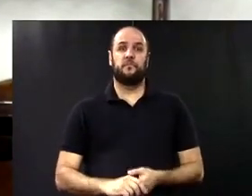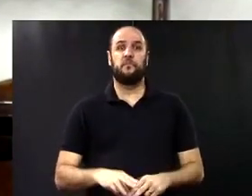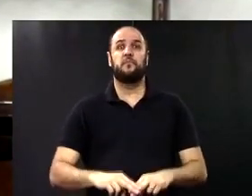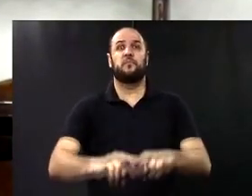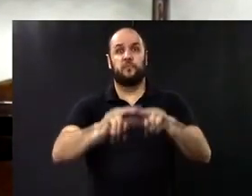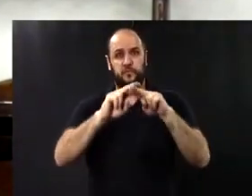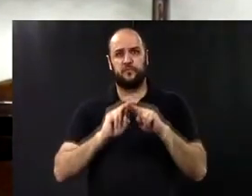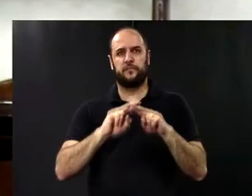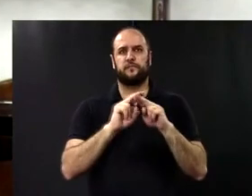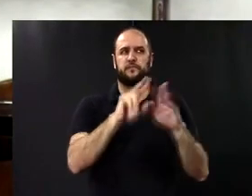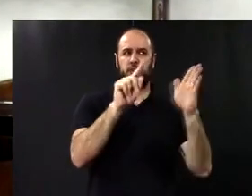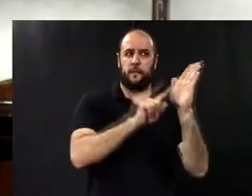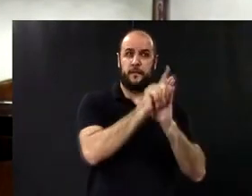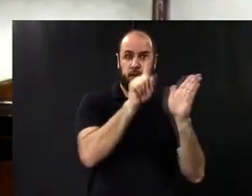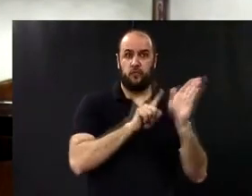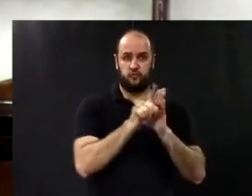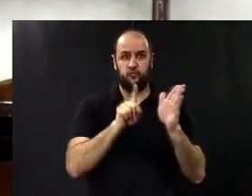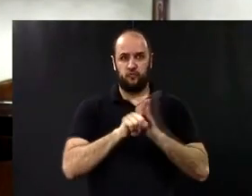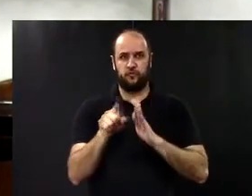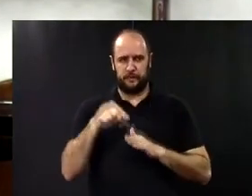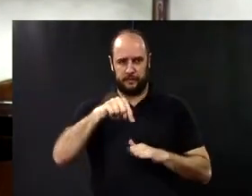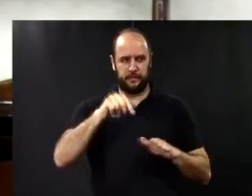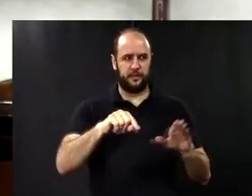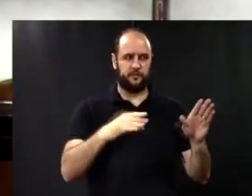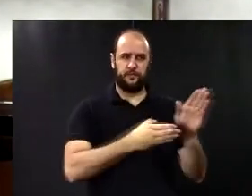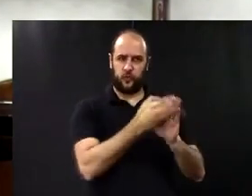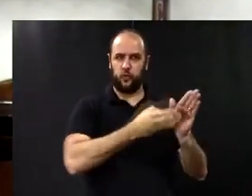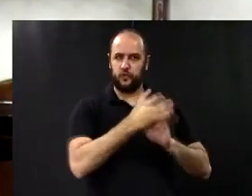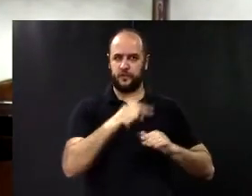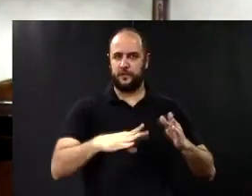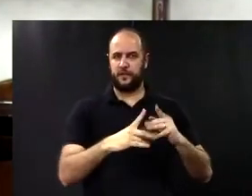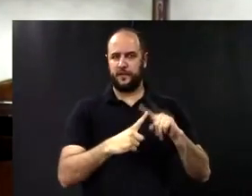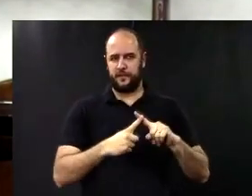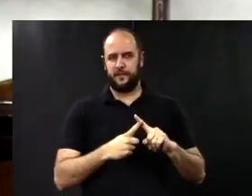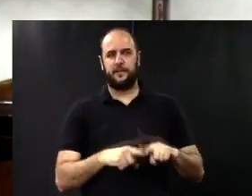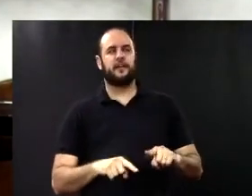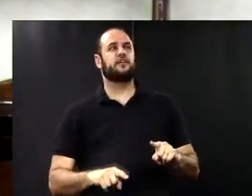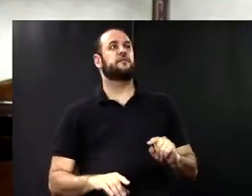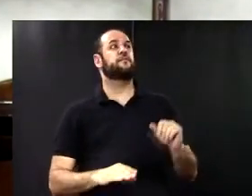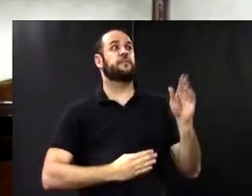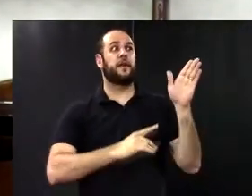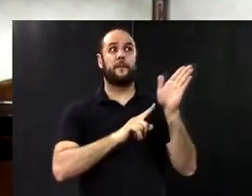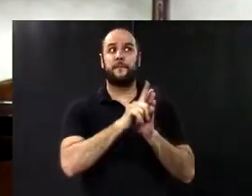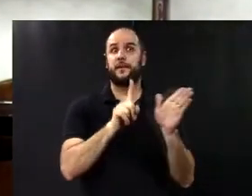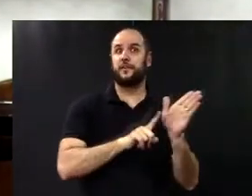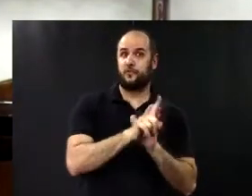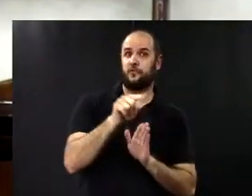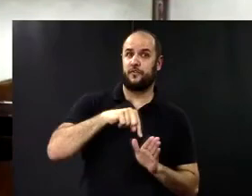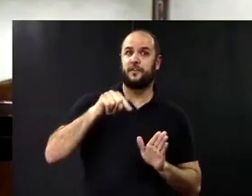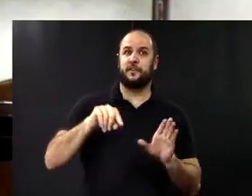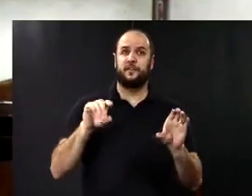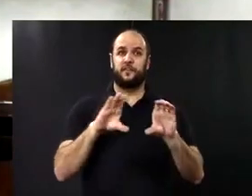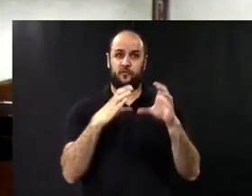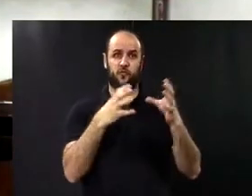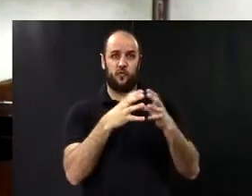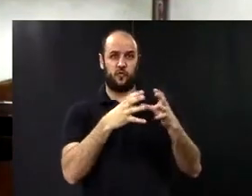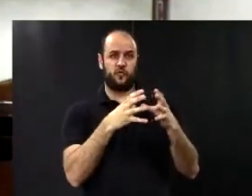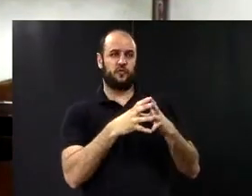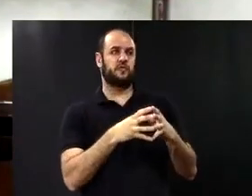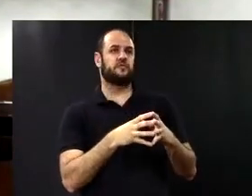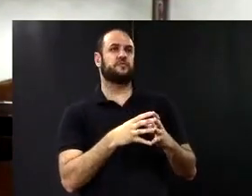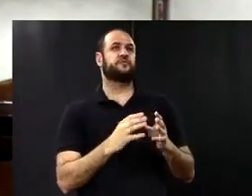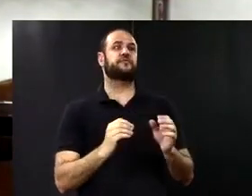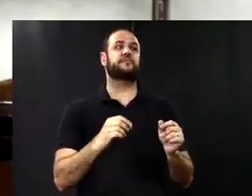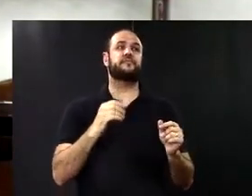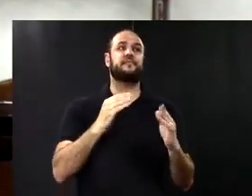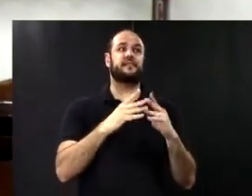das perguntas, e se você passou aqui por esse conselho, você ouviu essa pergunta, uma das perguntas feitas pelo conselho no exame dos candidatos